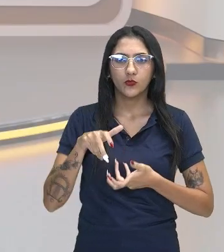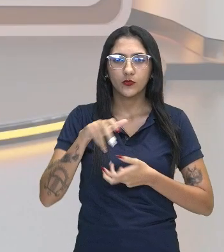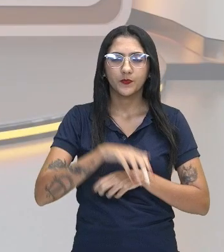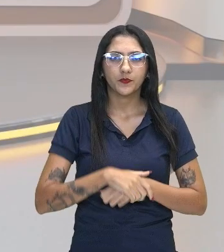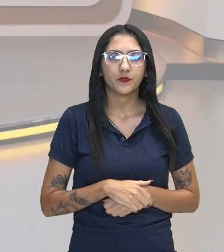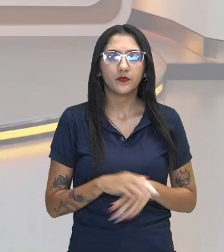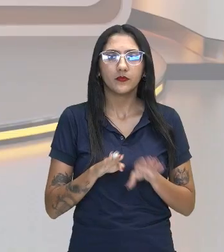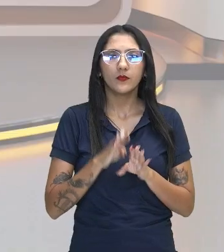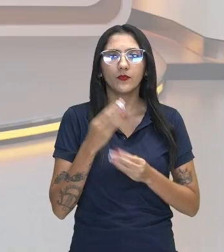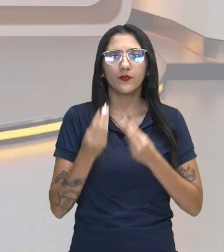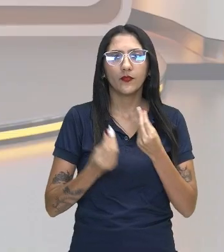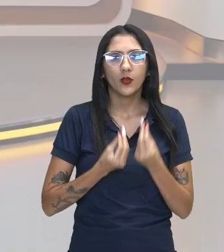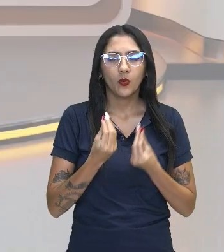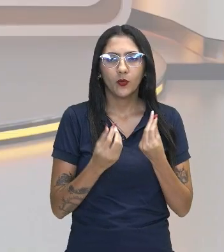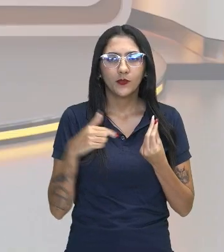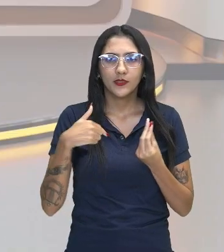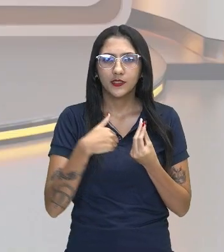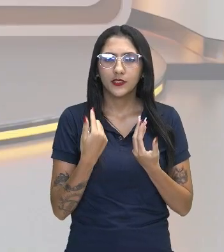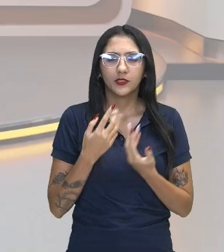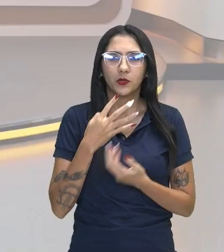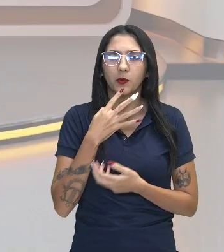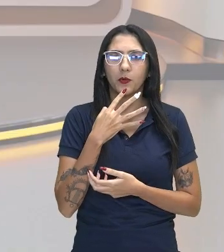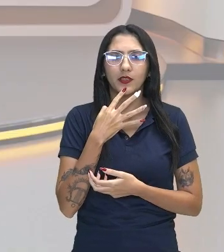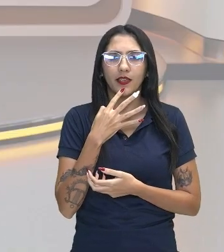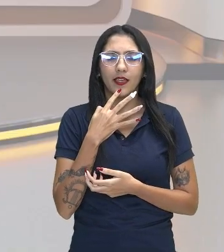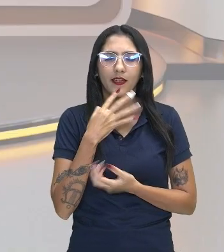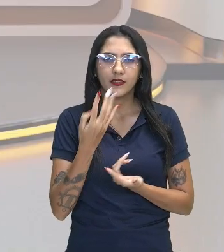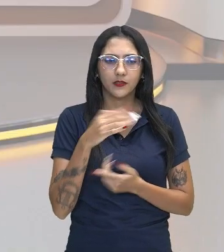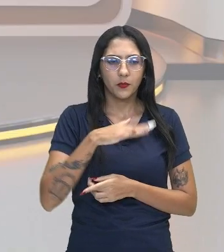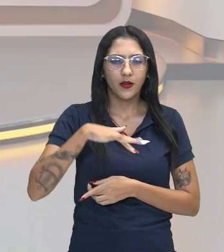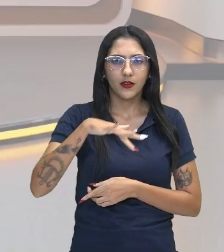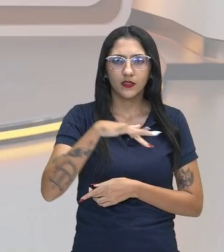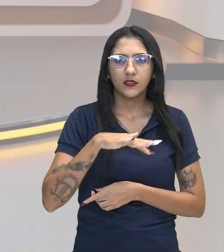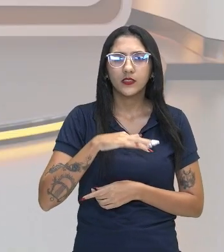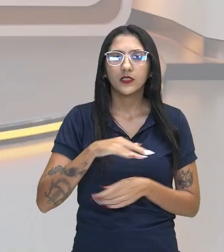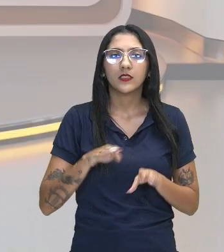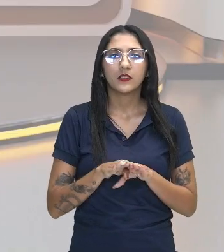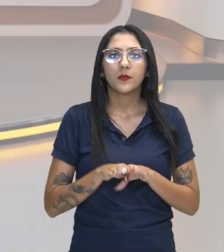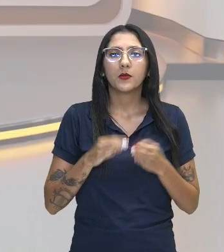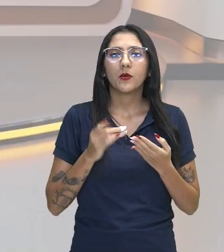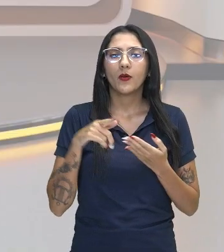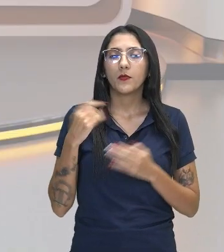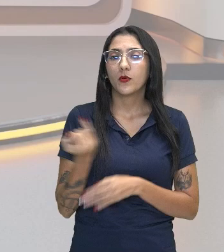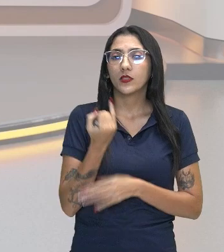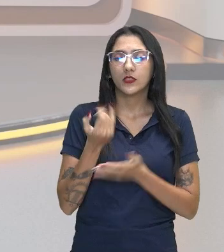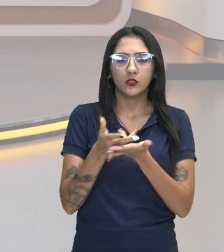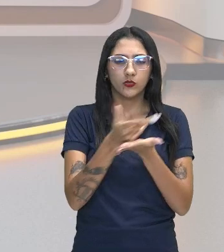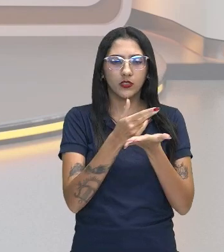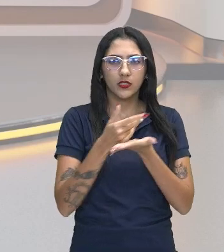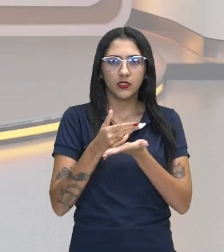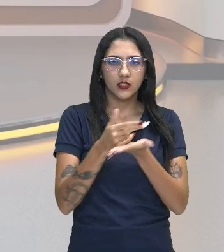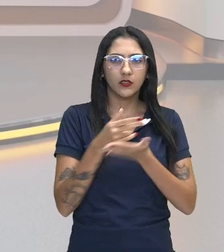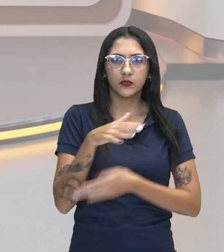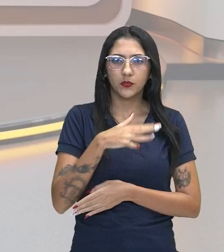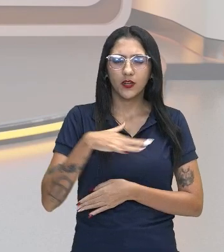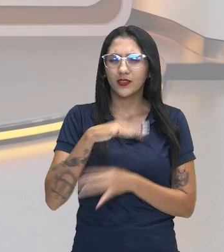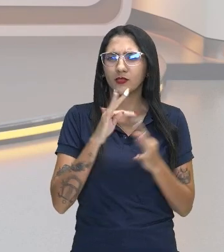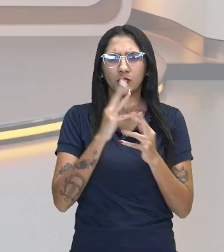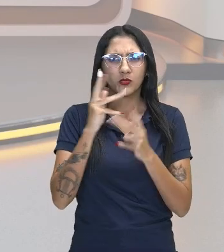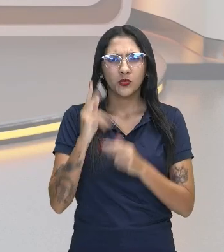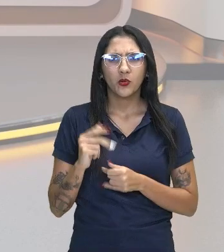como que acaba se localizando em um determinado local, a importância de um croquis. Nós estudamos tudo isso